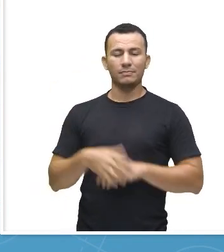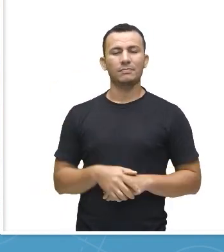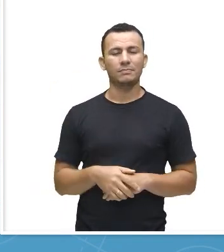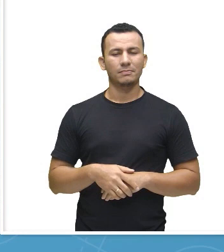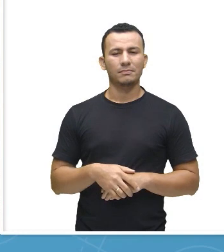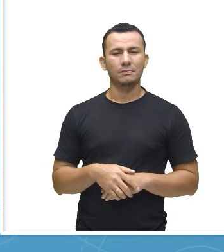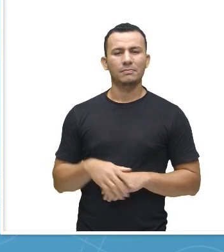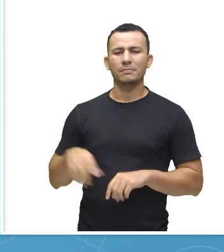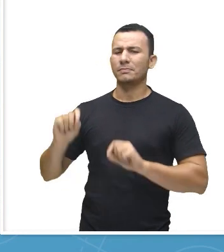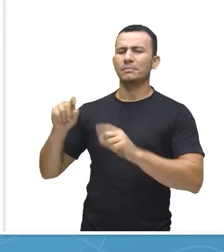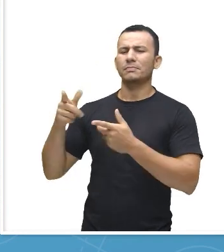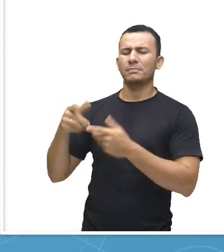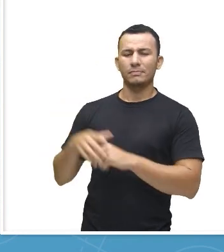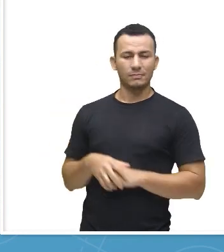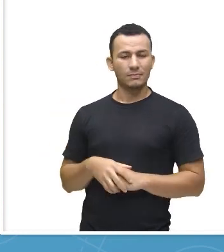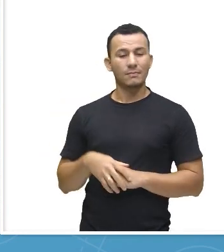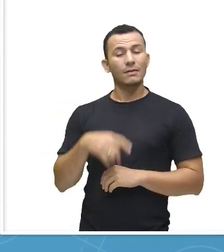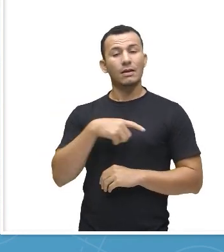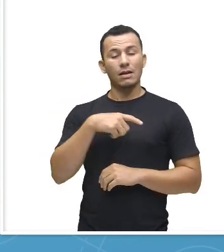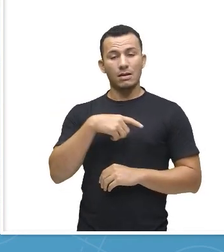nós temos um número